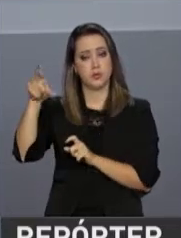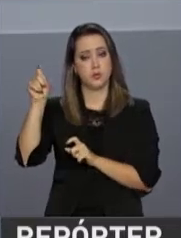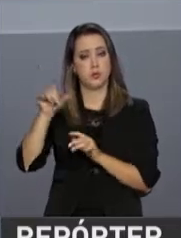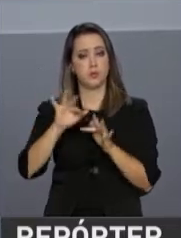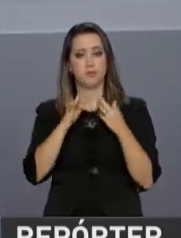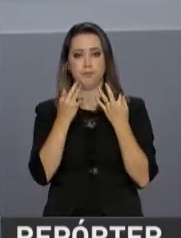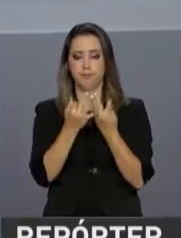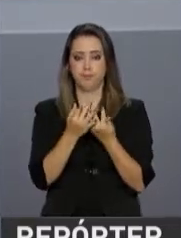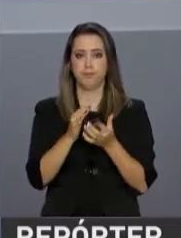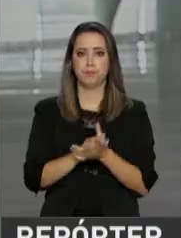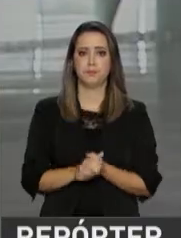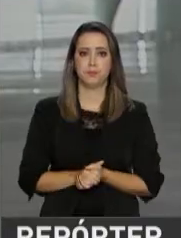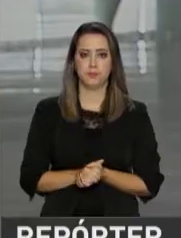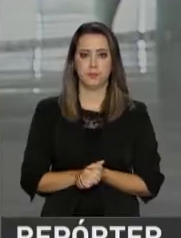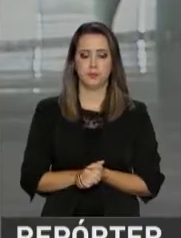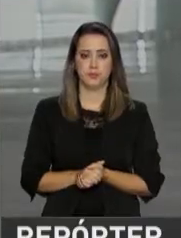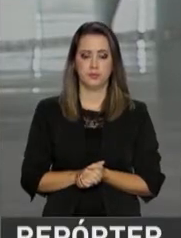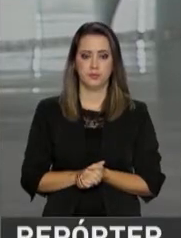informações